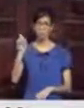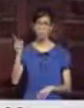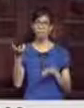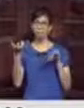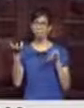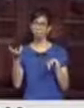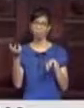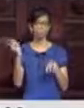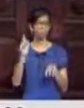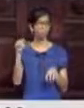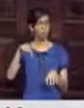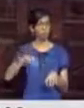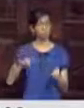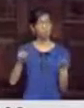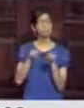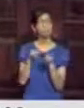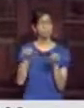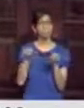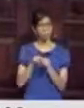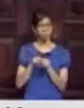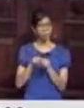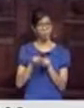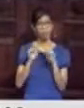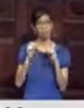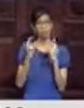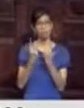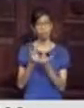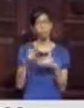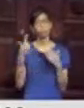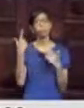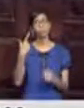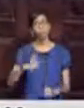está aqui nesse Palácio também. E hoje, mais